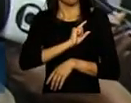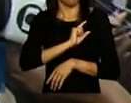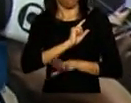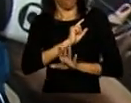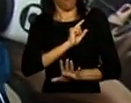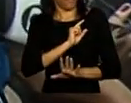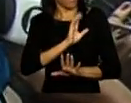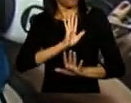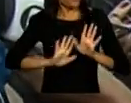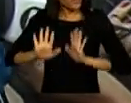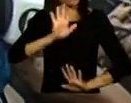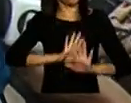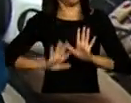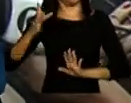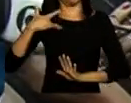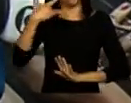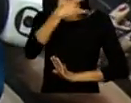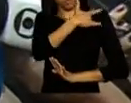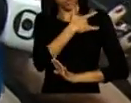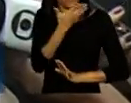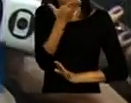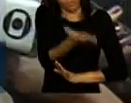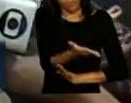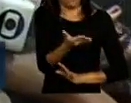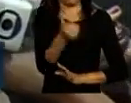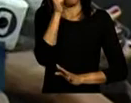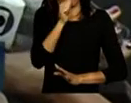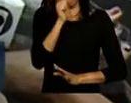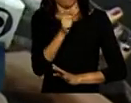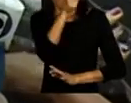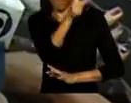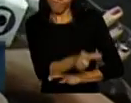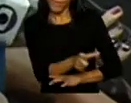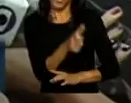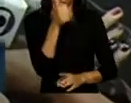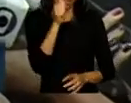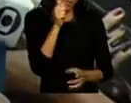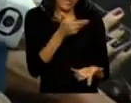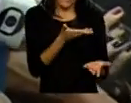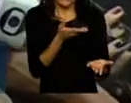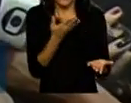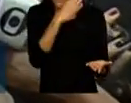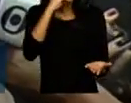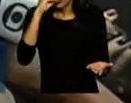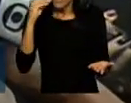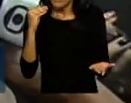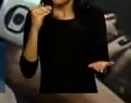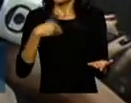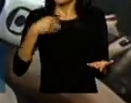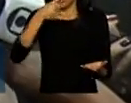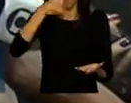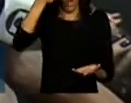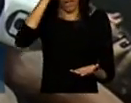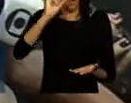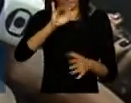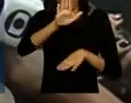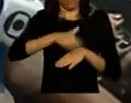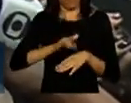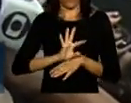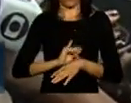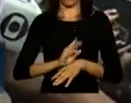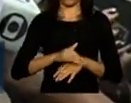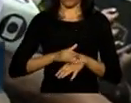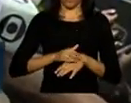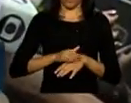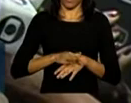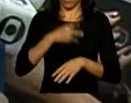em proteger a sua futura mulher que ainda menina ainda pré-adolescente da vacina contra HPV os